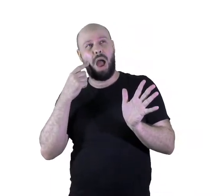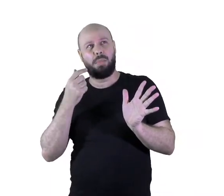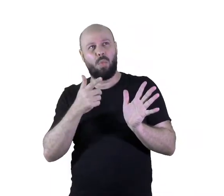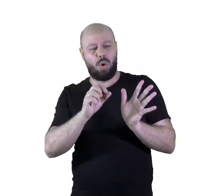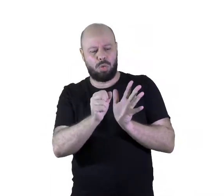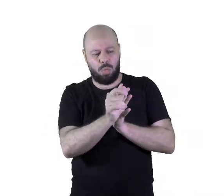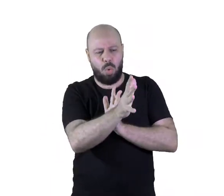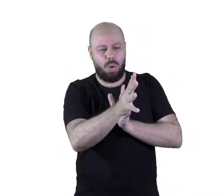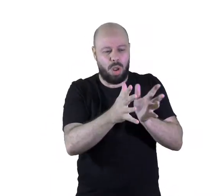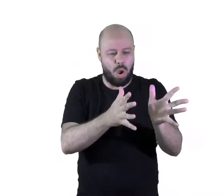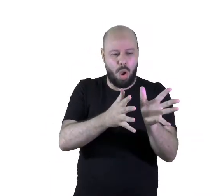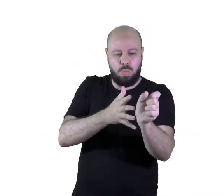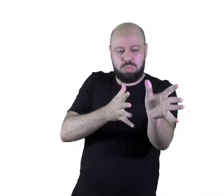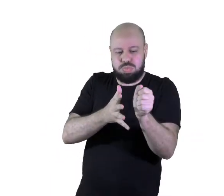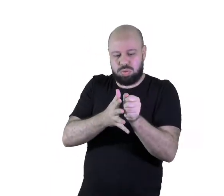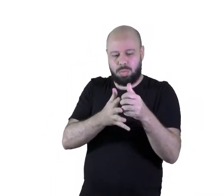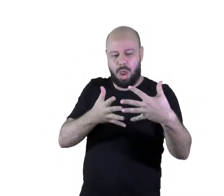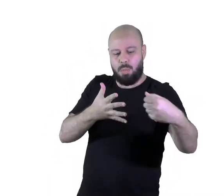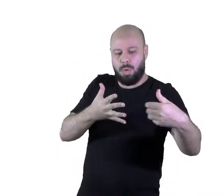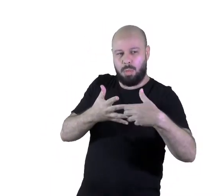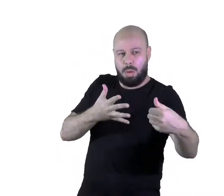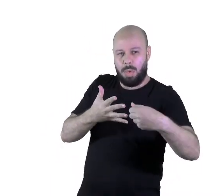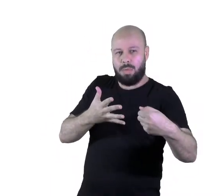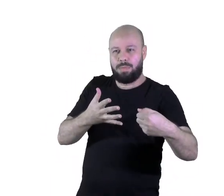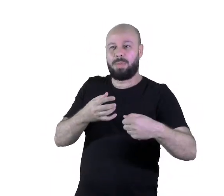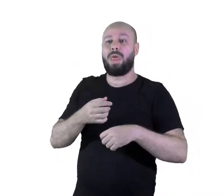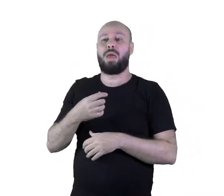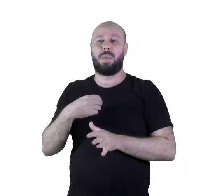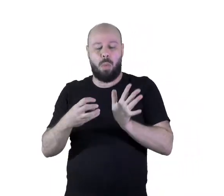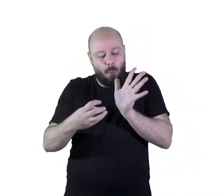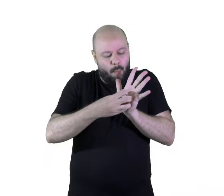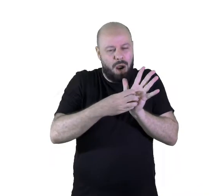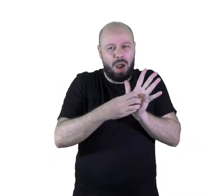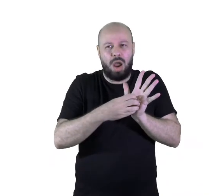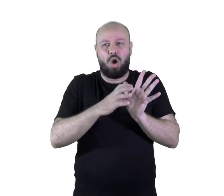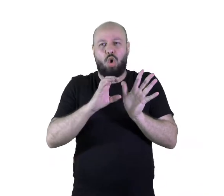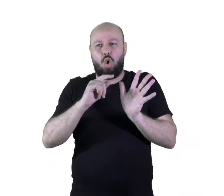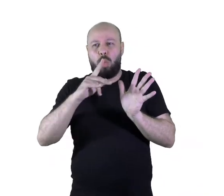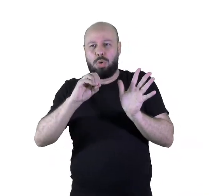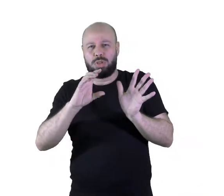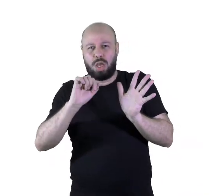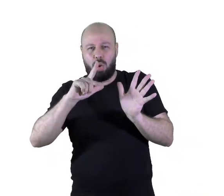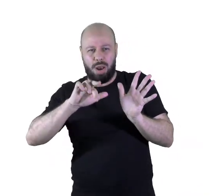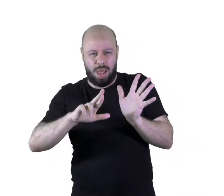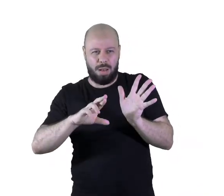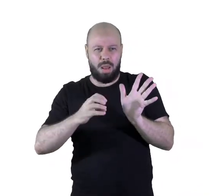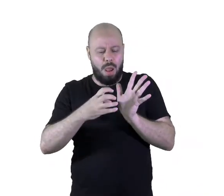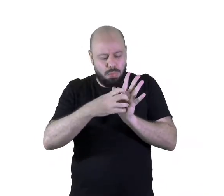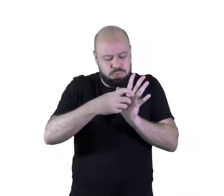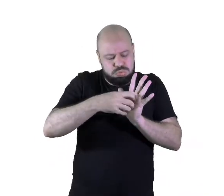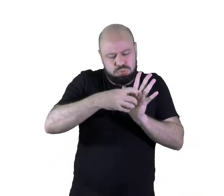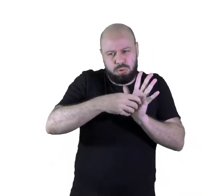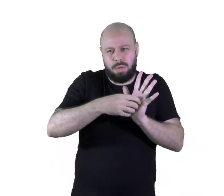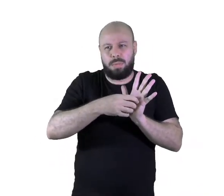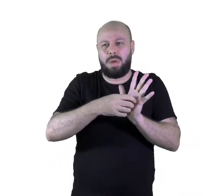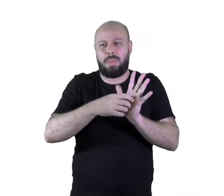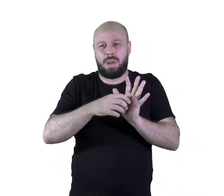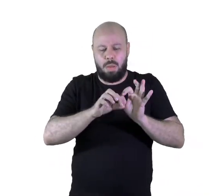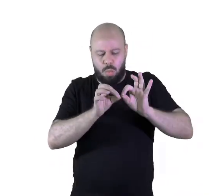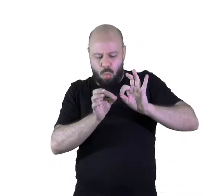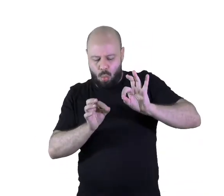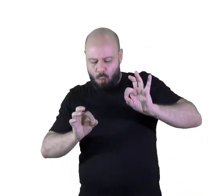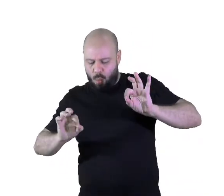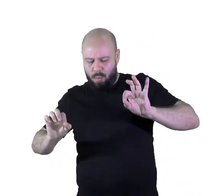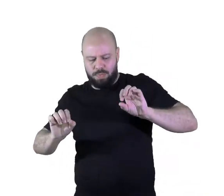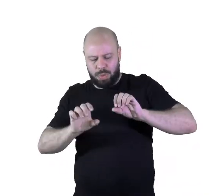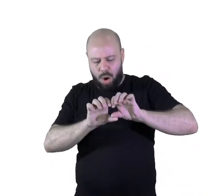Corpo celular, onde fica o núcleo celular da célula. E a bainha de mielina é uma substância isolante que